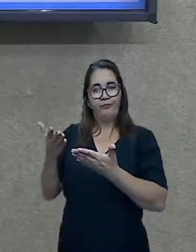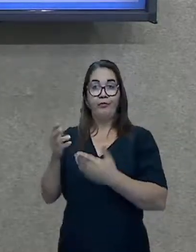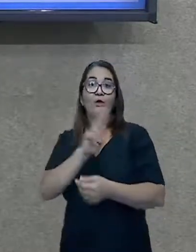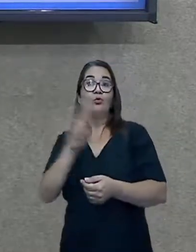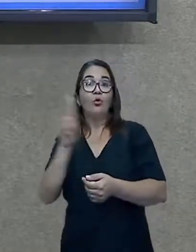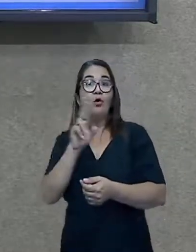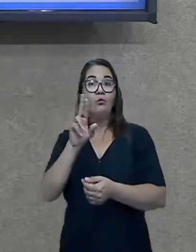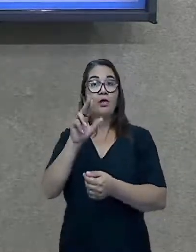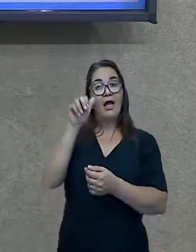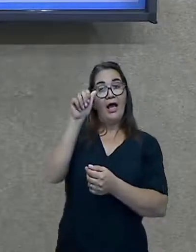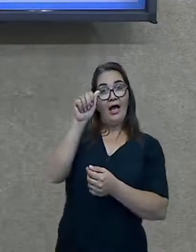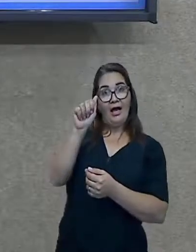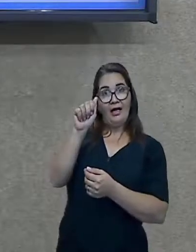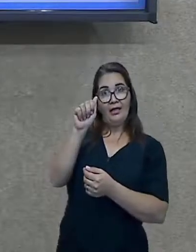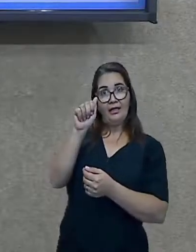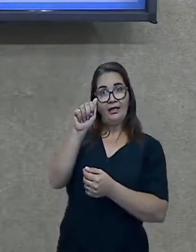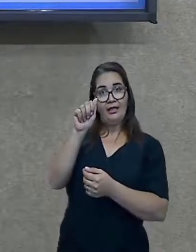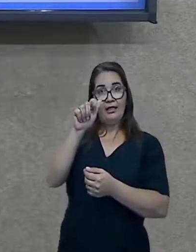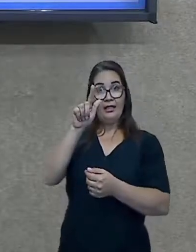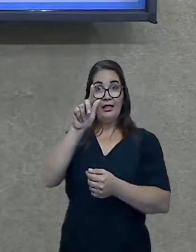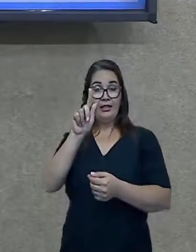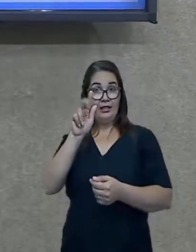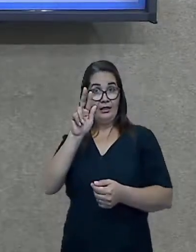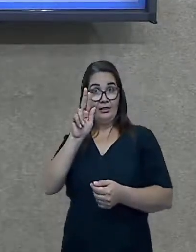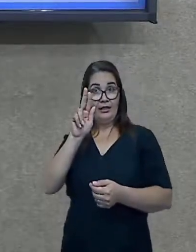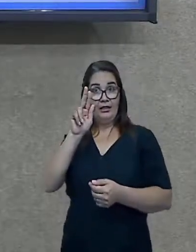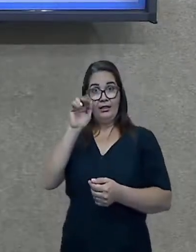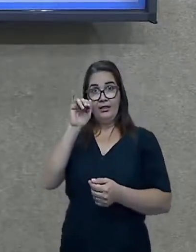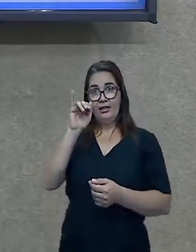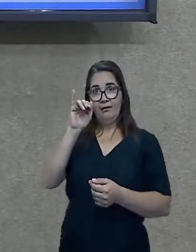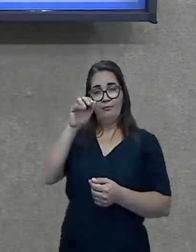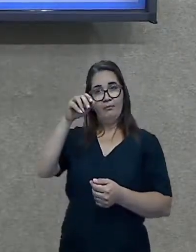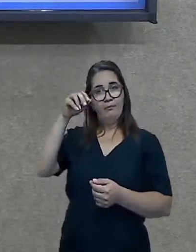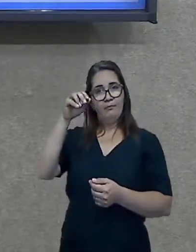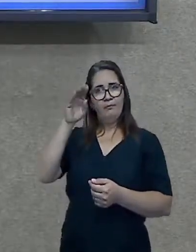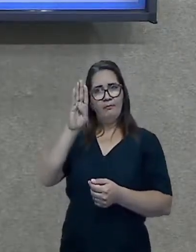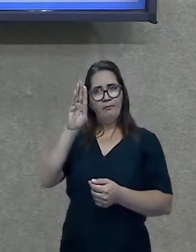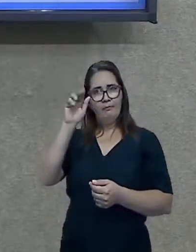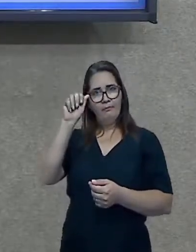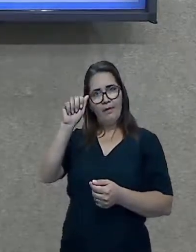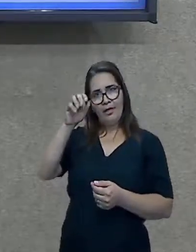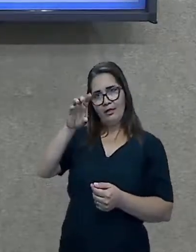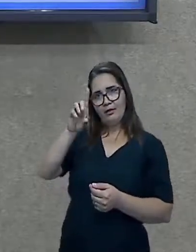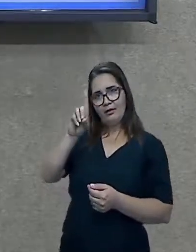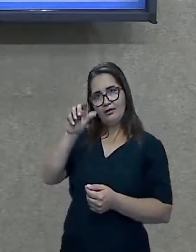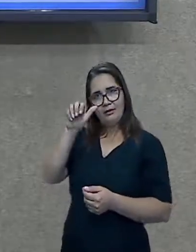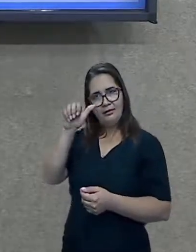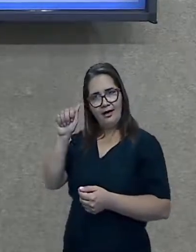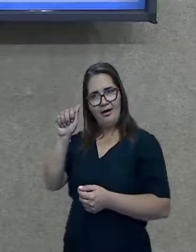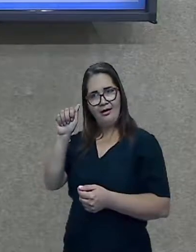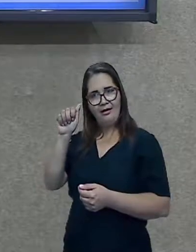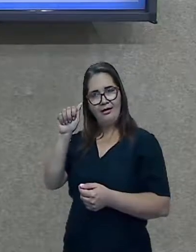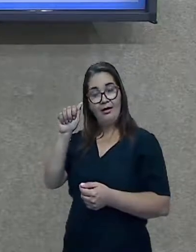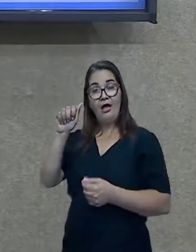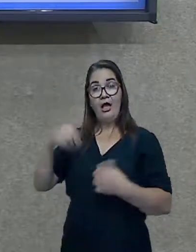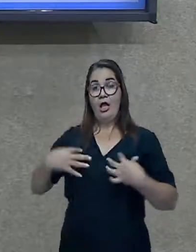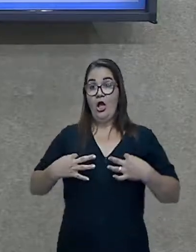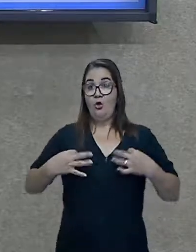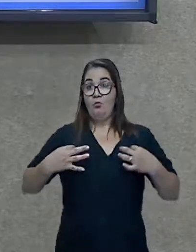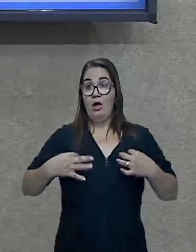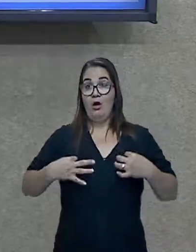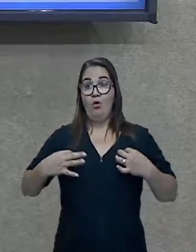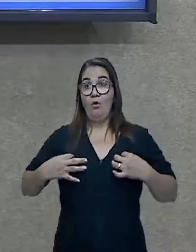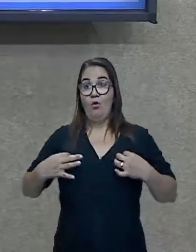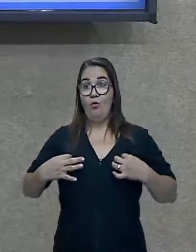aguibada, que significa uma manta para nós. Mas para eles era um traje que era vestido em ocasiões de